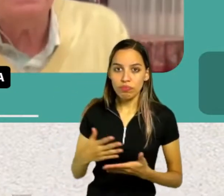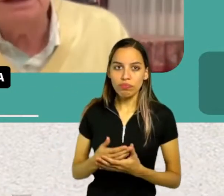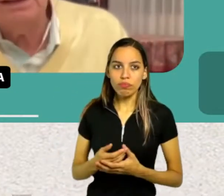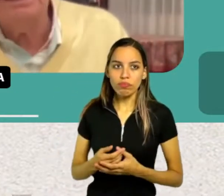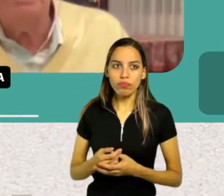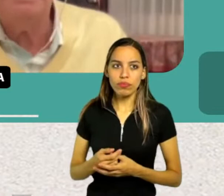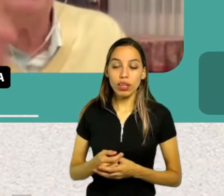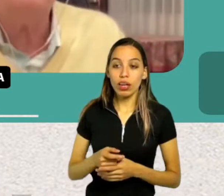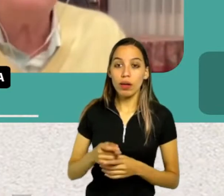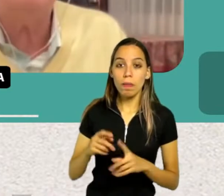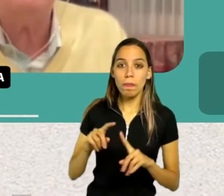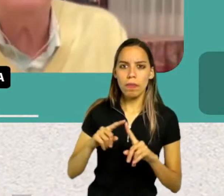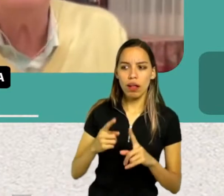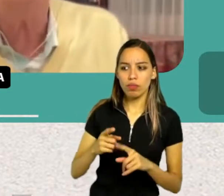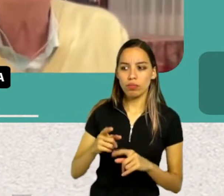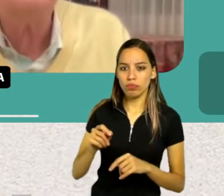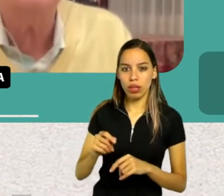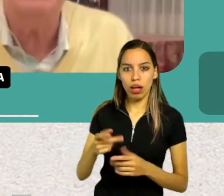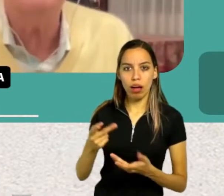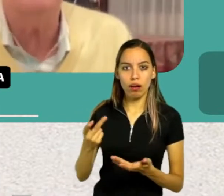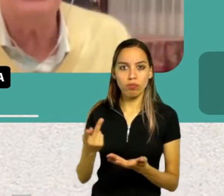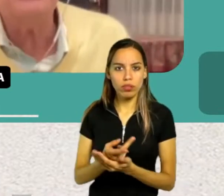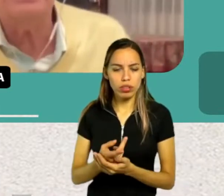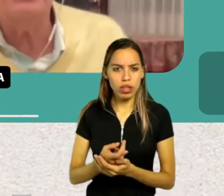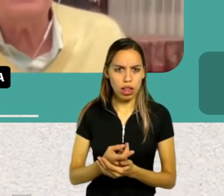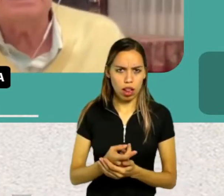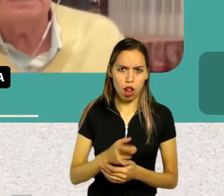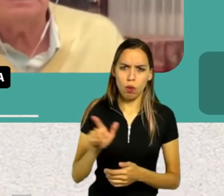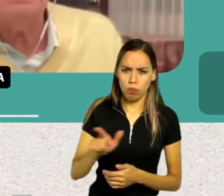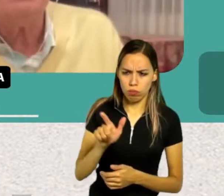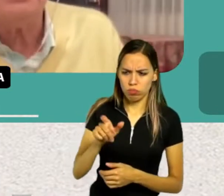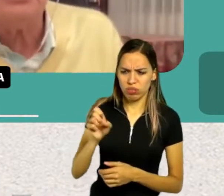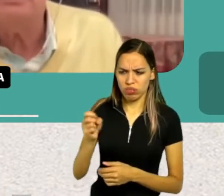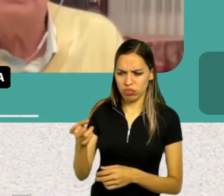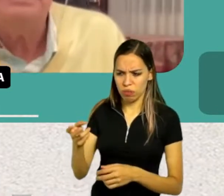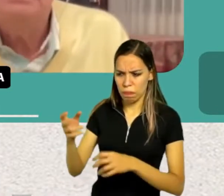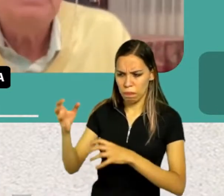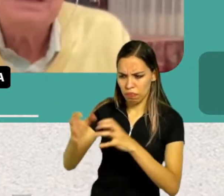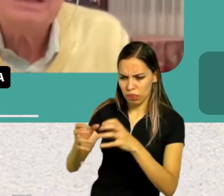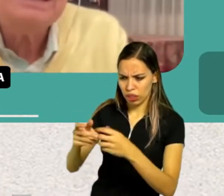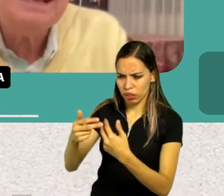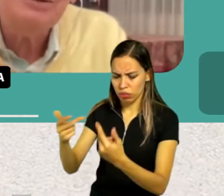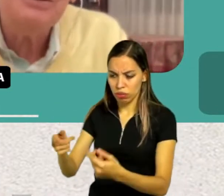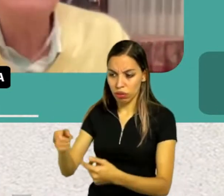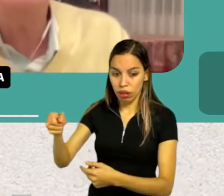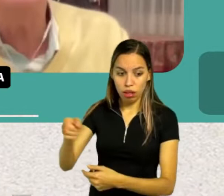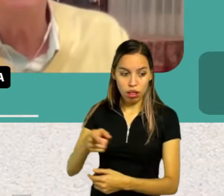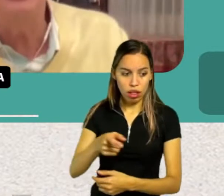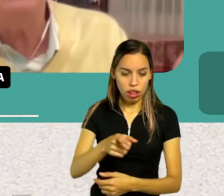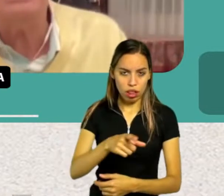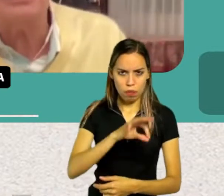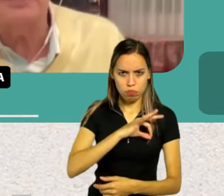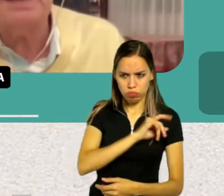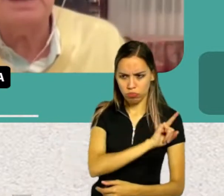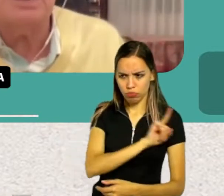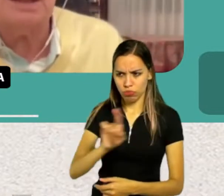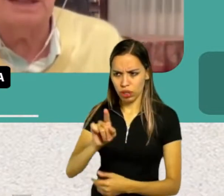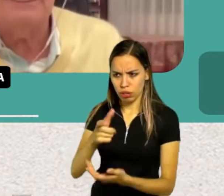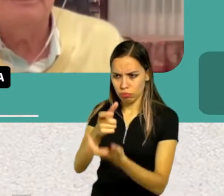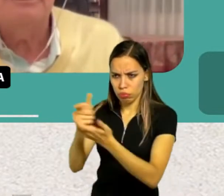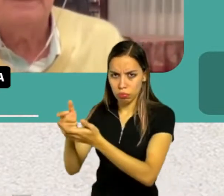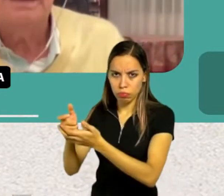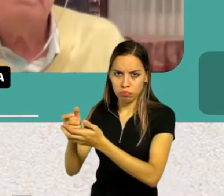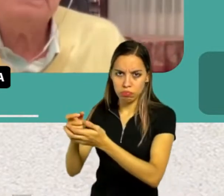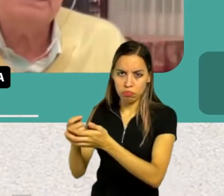dia seguinte, de manhã, você aparece e diz com quem que eu posso negociar e resolve. Isso tinha acontecido muitas vezes